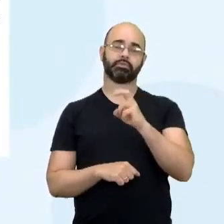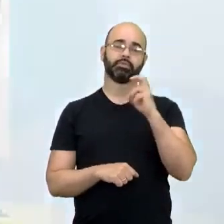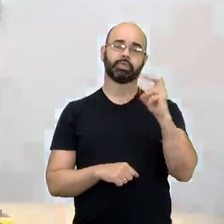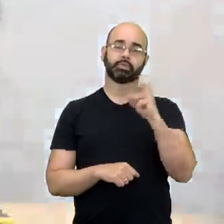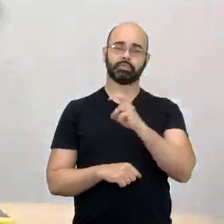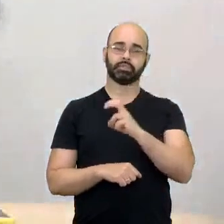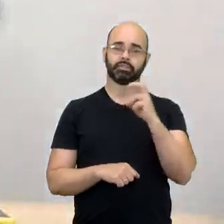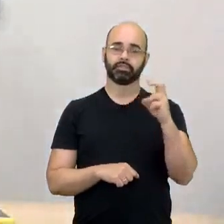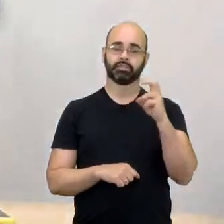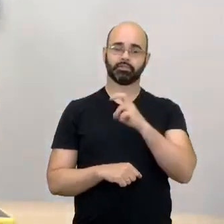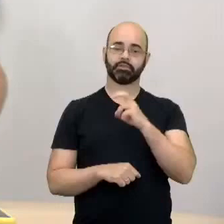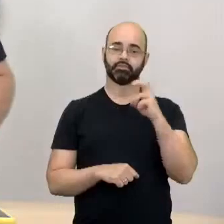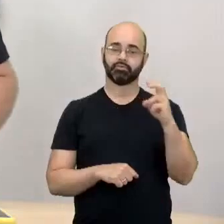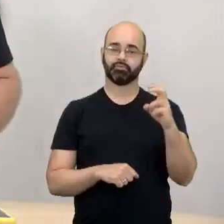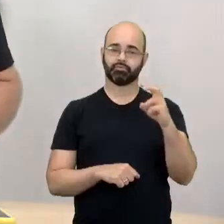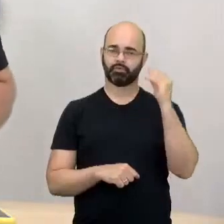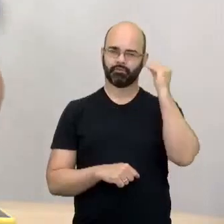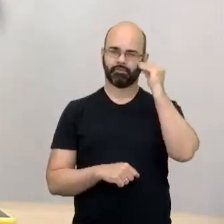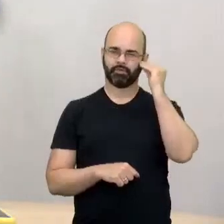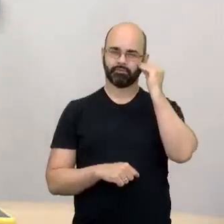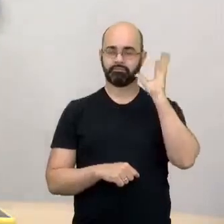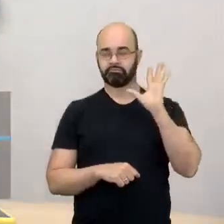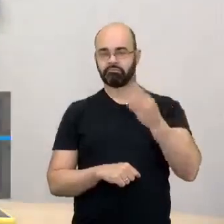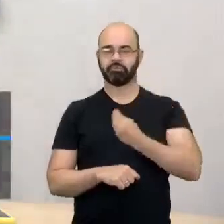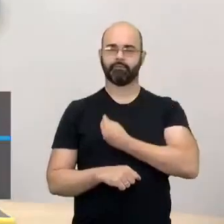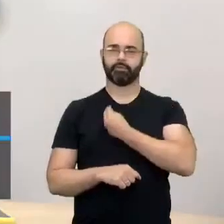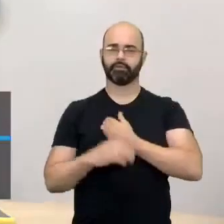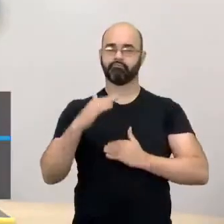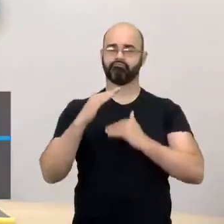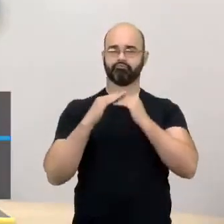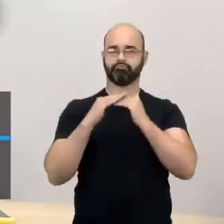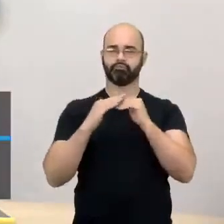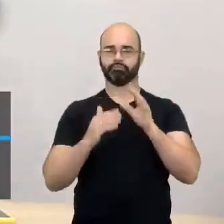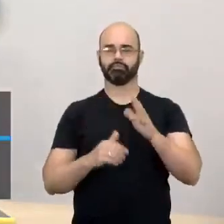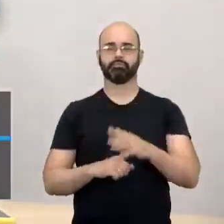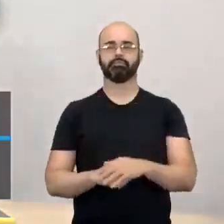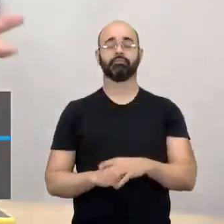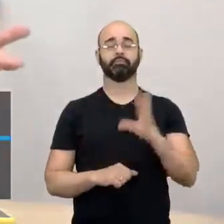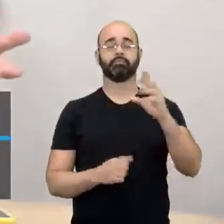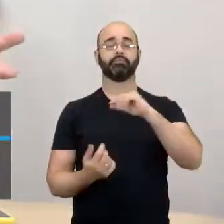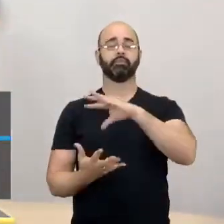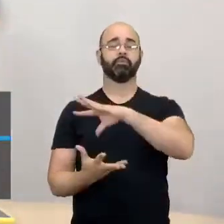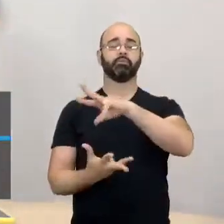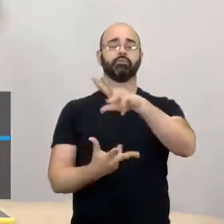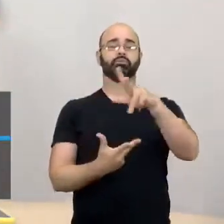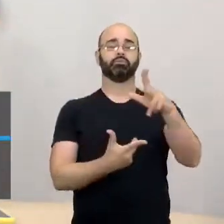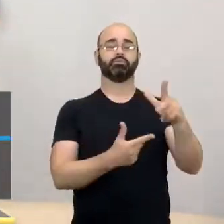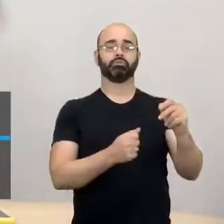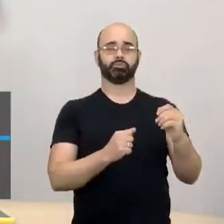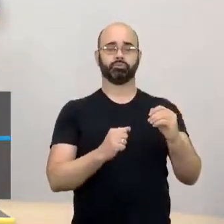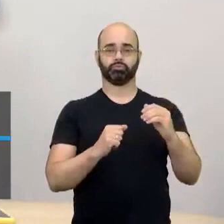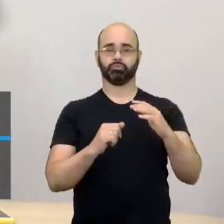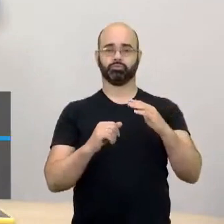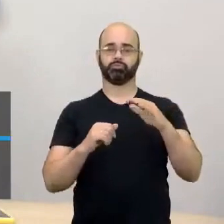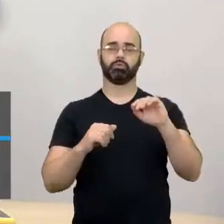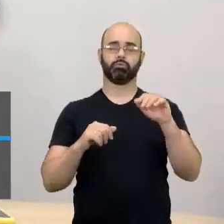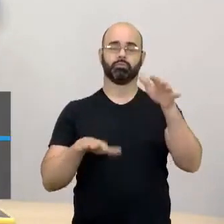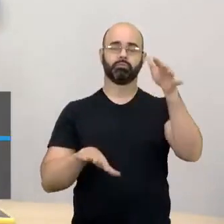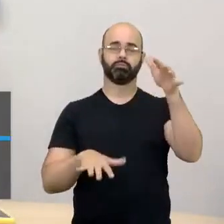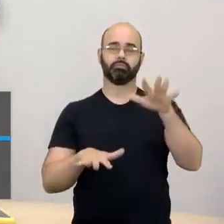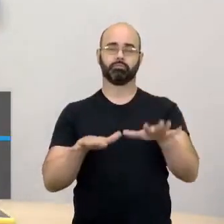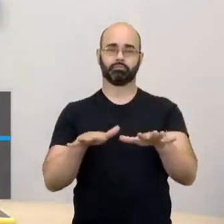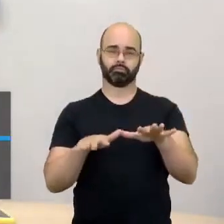anos de expectativa de vida. Se a gente for ver uma média mundial ou fazer aí uma comparação com o